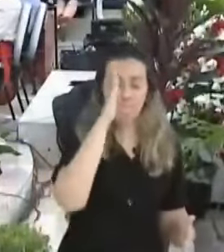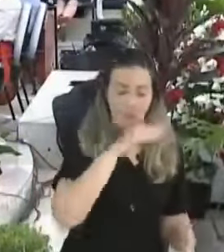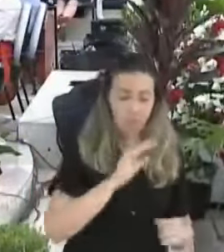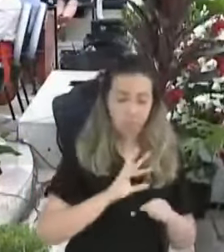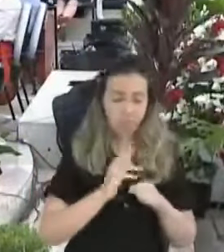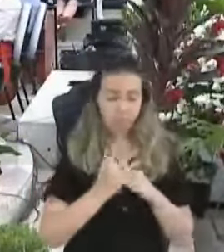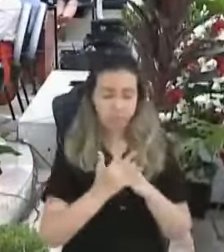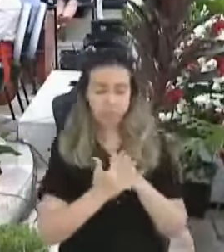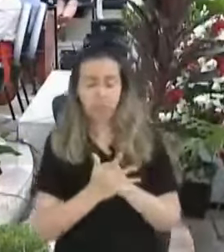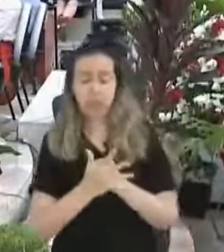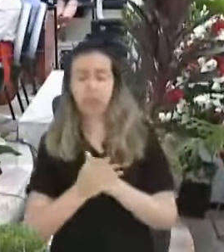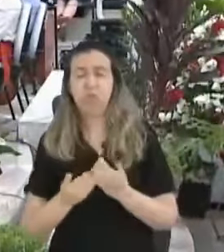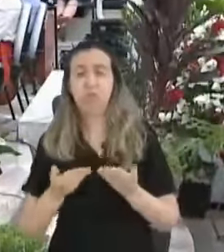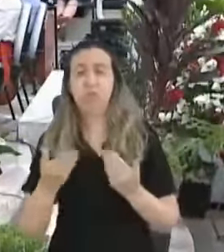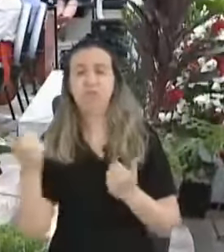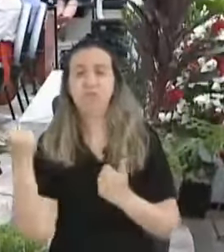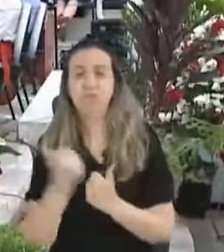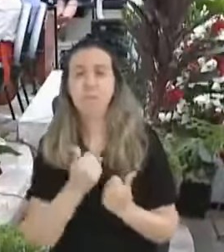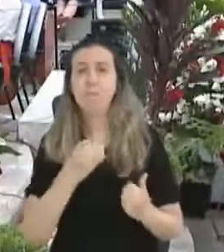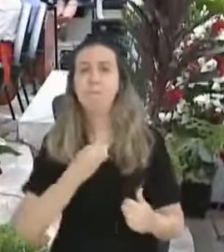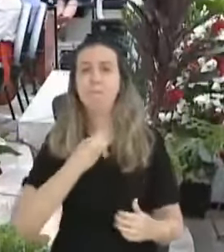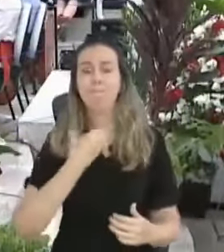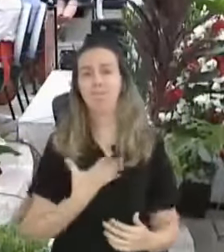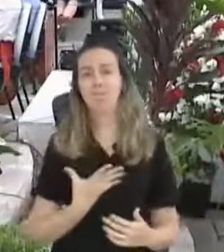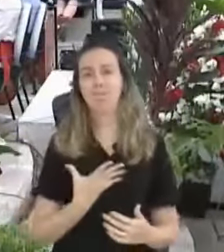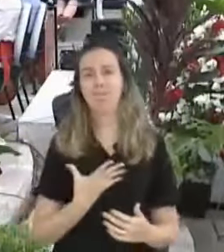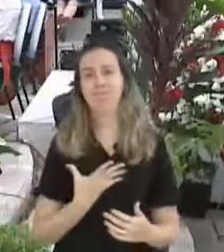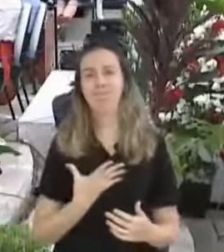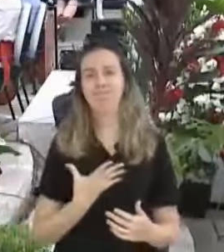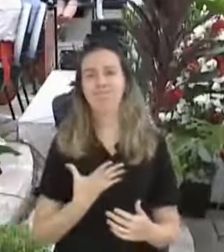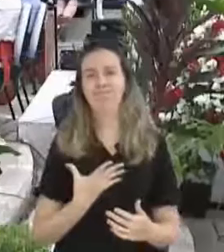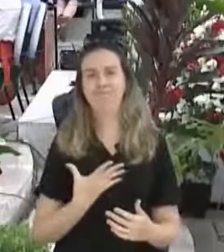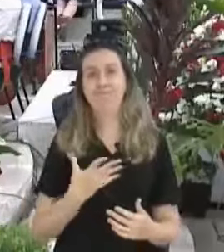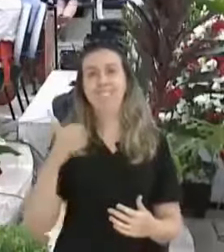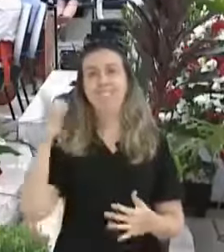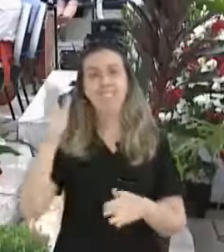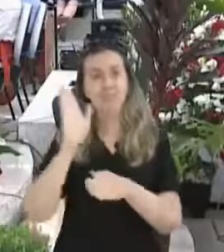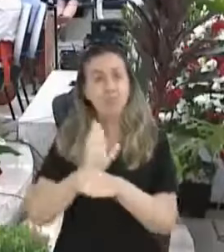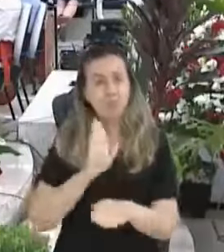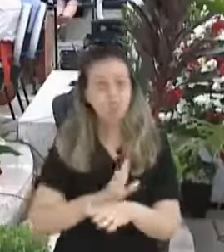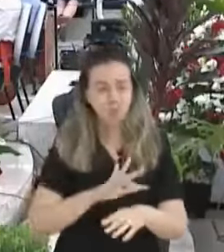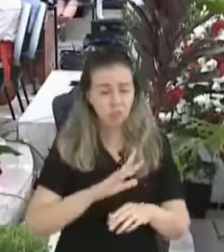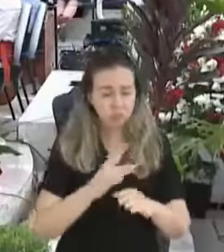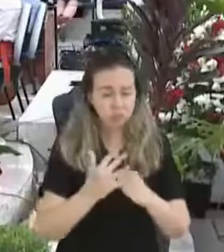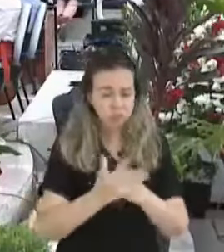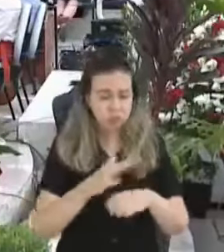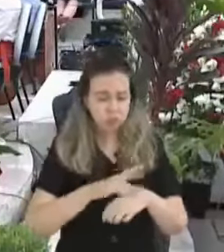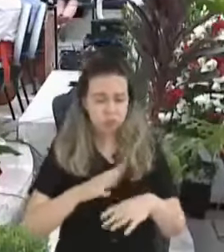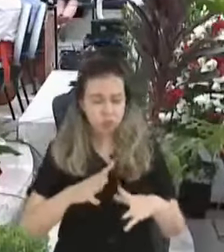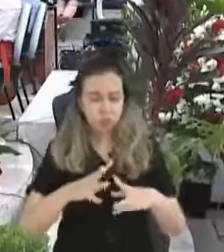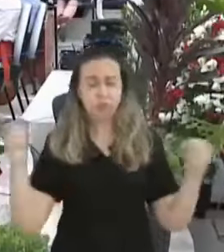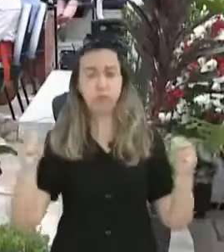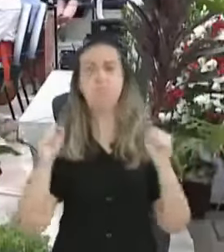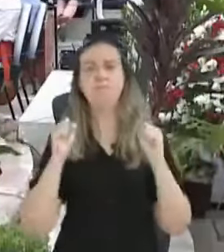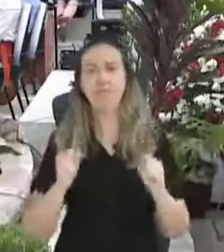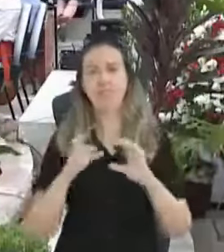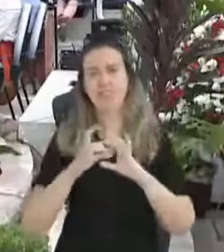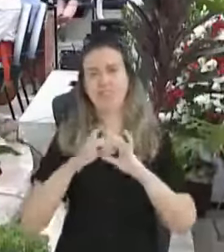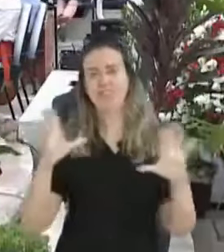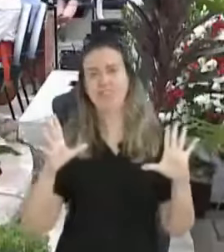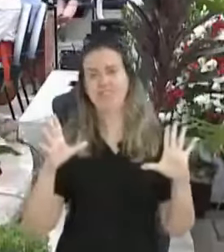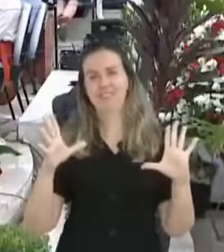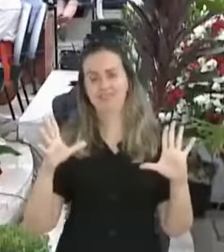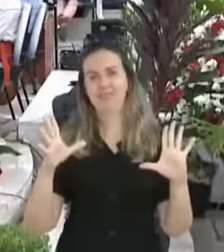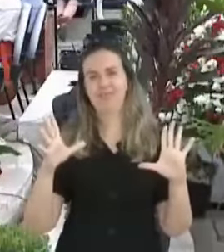transformar esta maldição em bênção, porque Deus é especialista em reverter situações